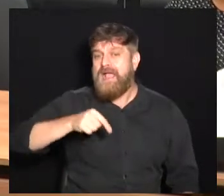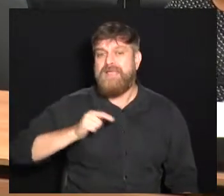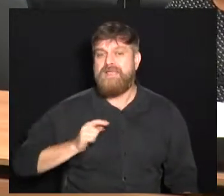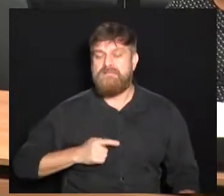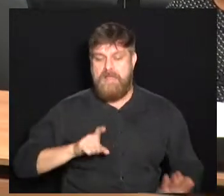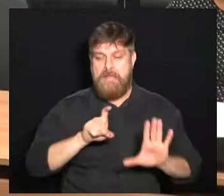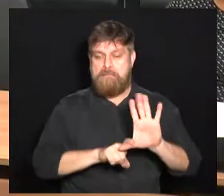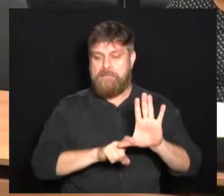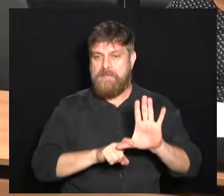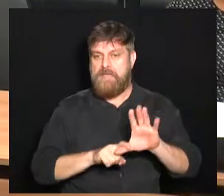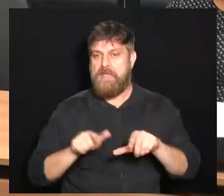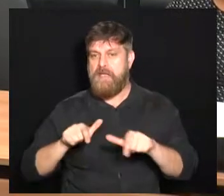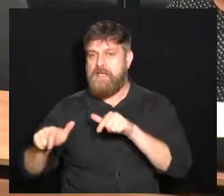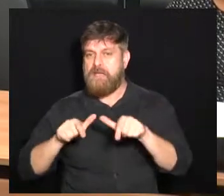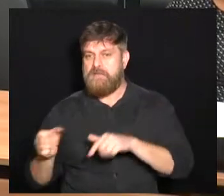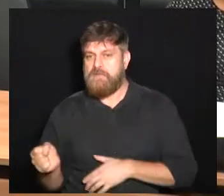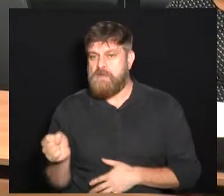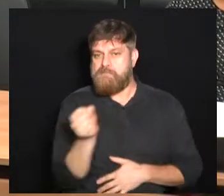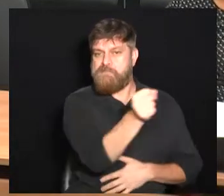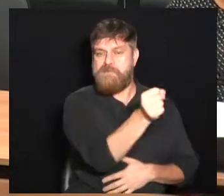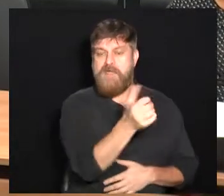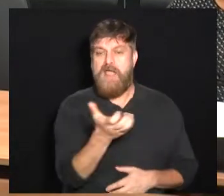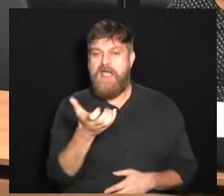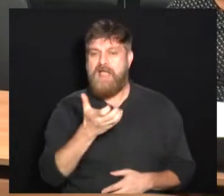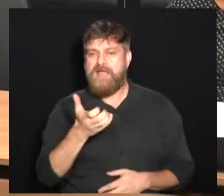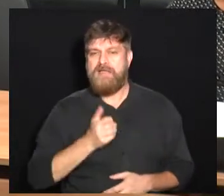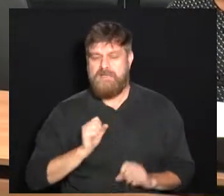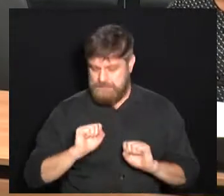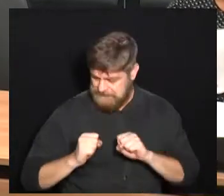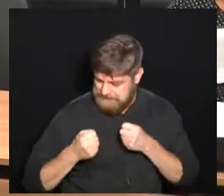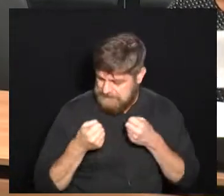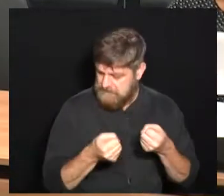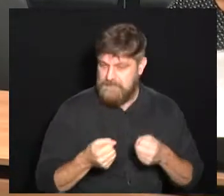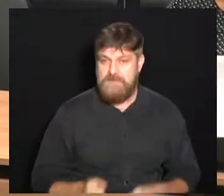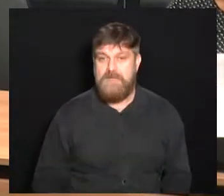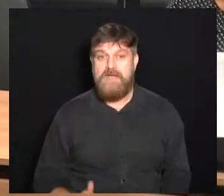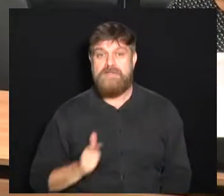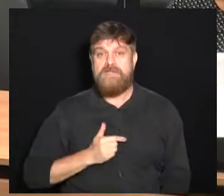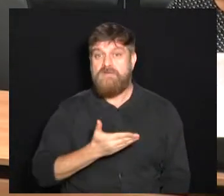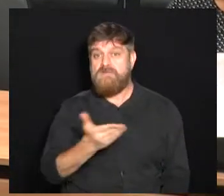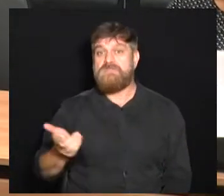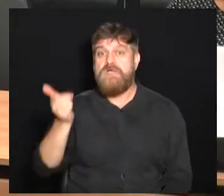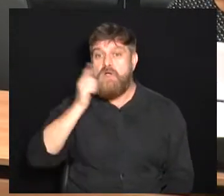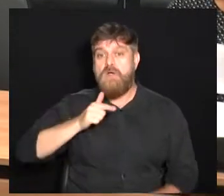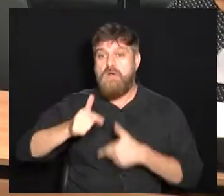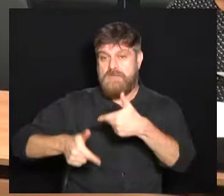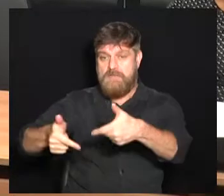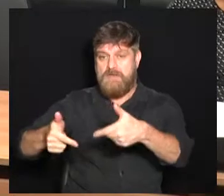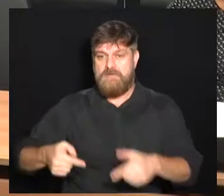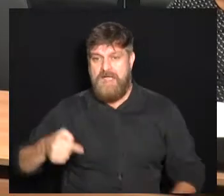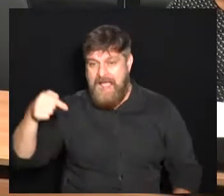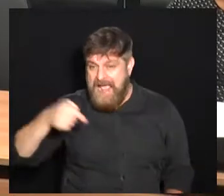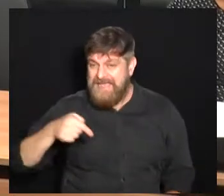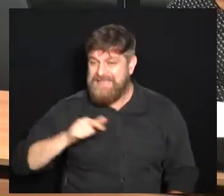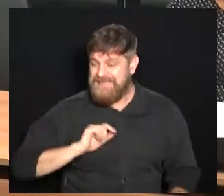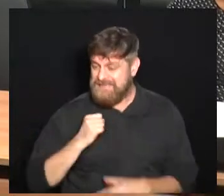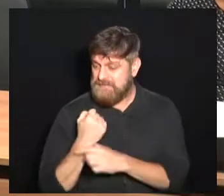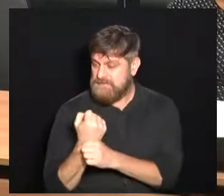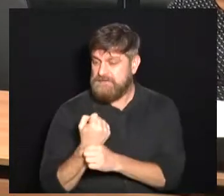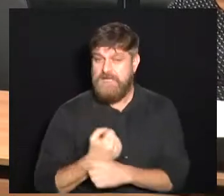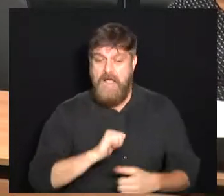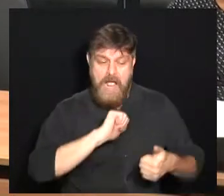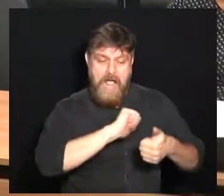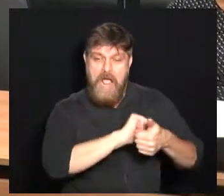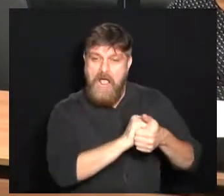de emprego, não é querer a qualquer custo garantir o emprego de vocês, mas é garantir a qualidade